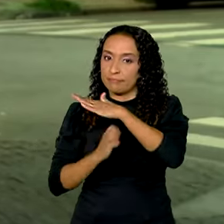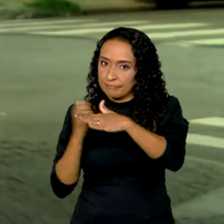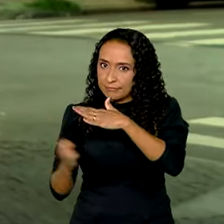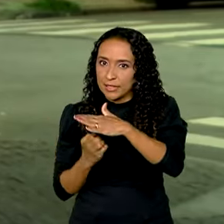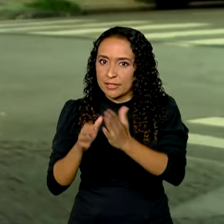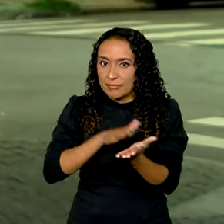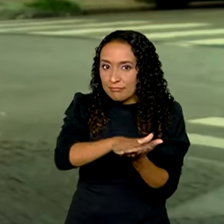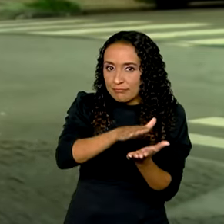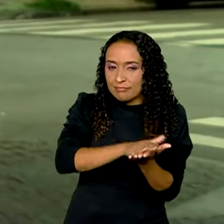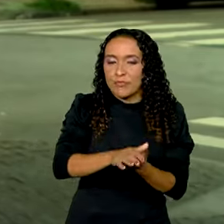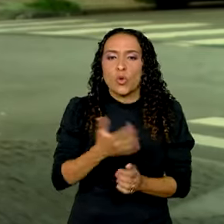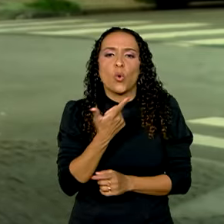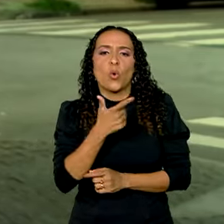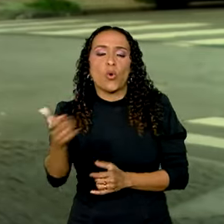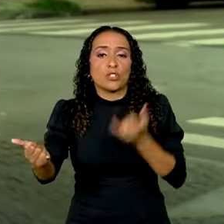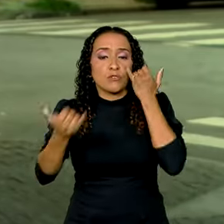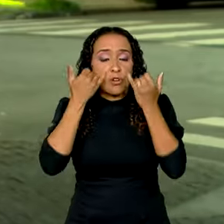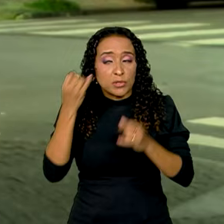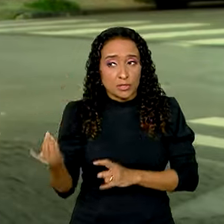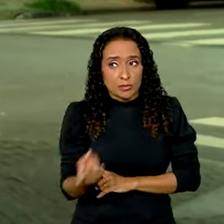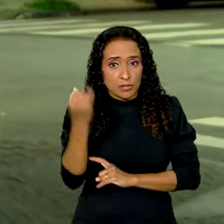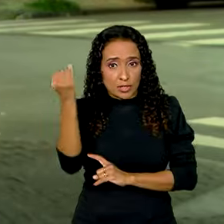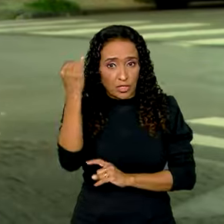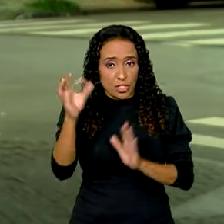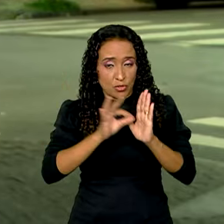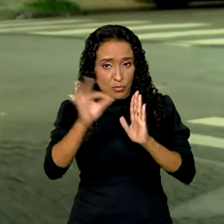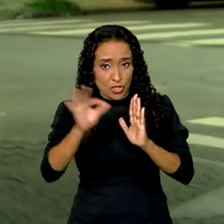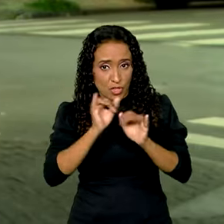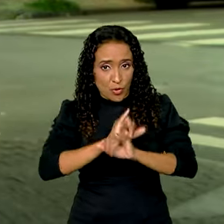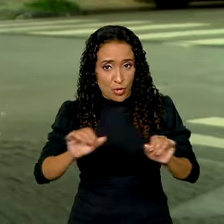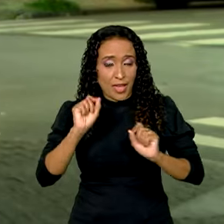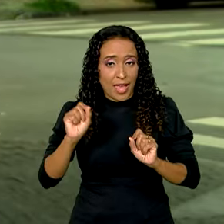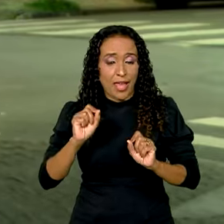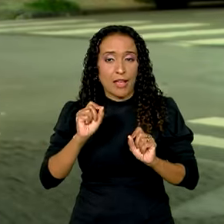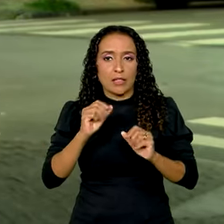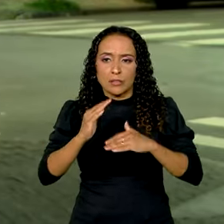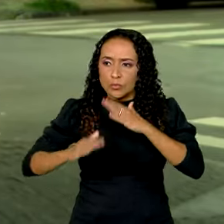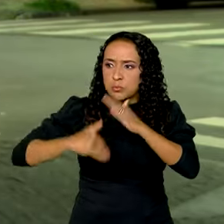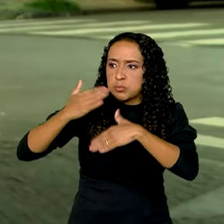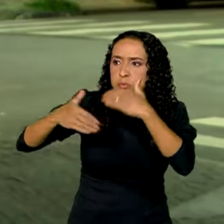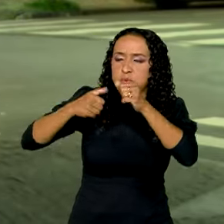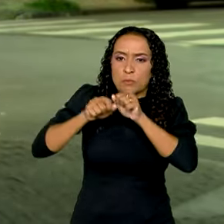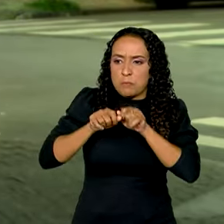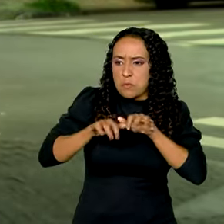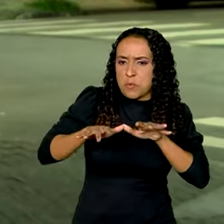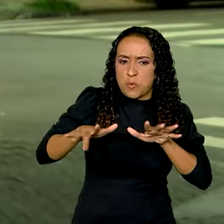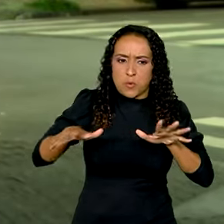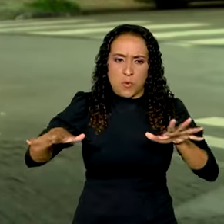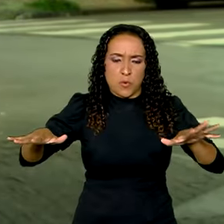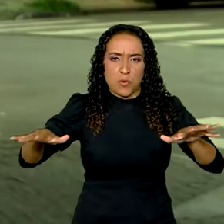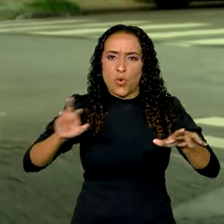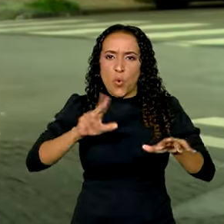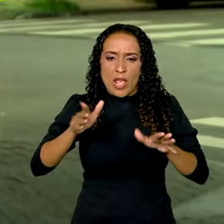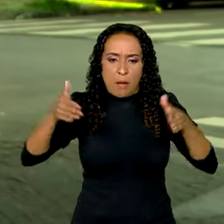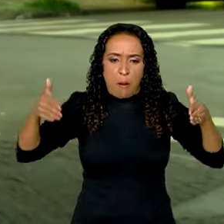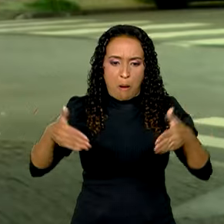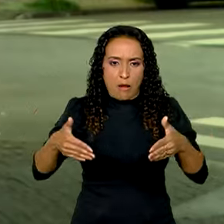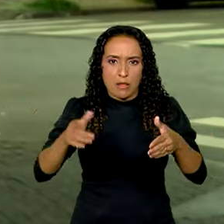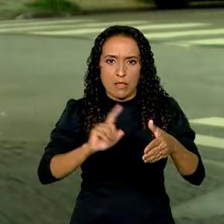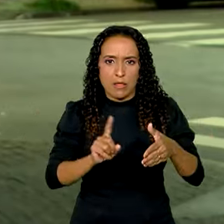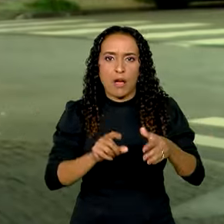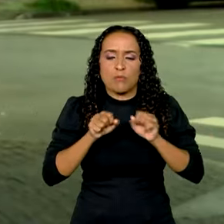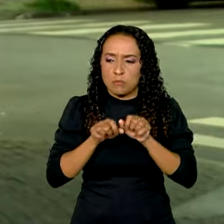dado interessante que o IBGE divulgou e que também é importante é que esse crescimento ele foi espalhado, não foi concentrado.